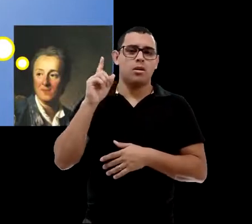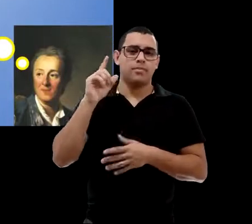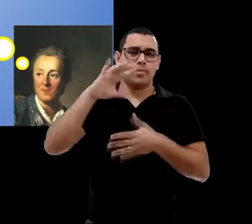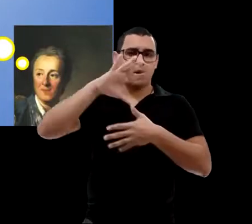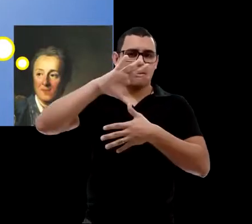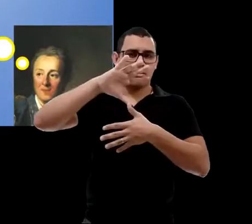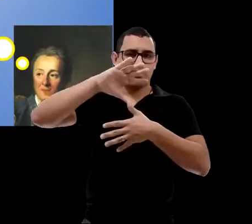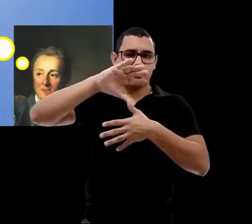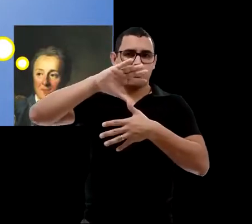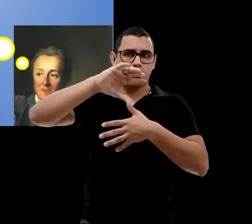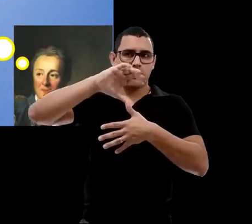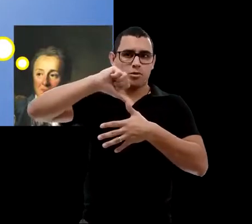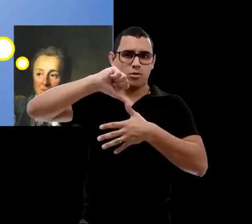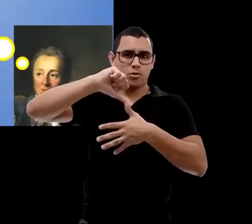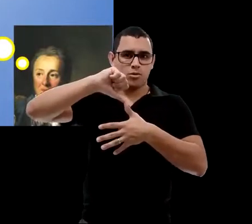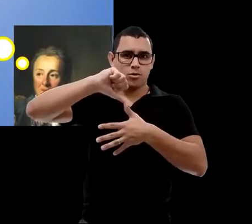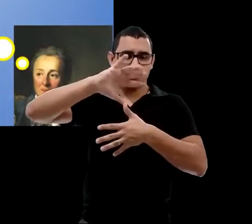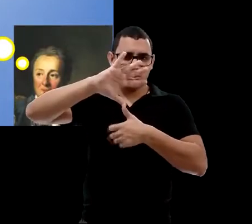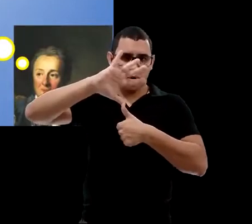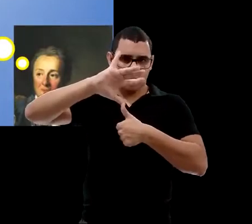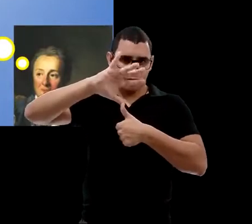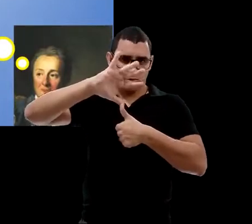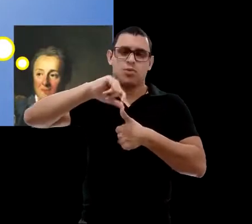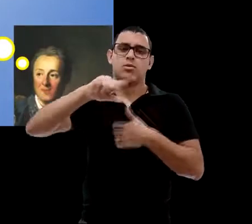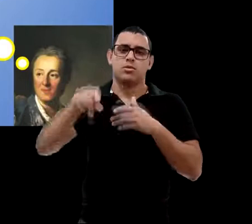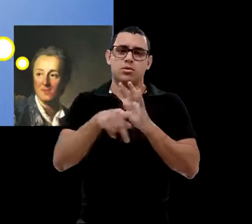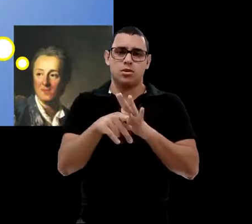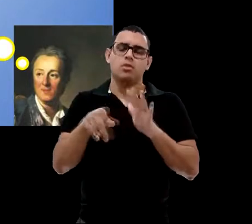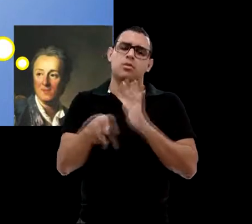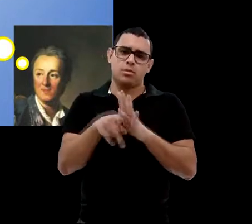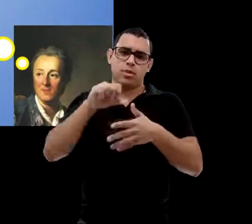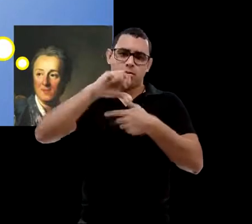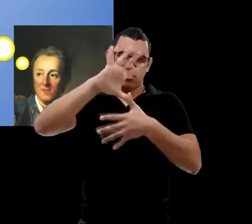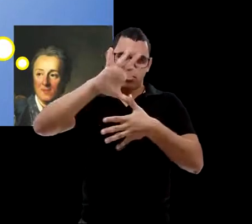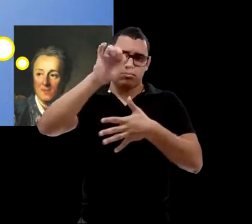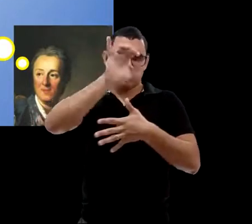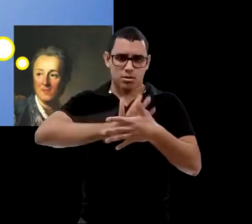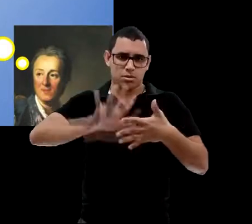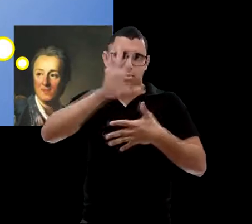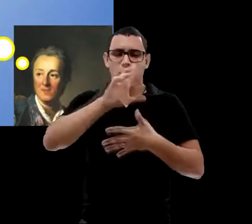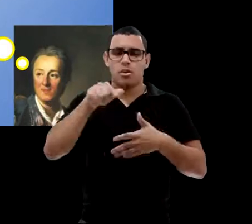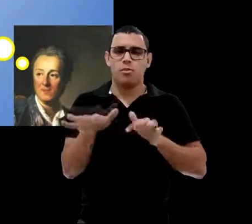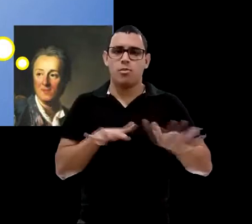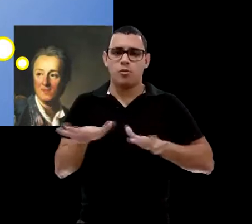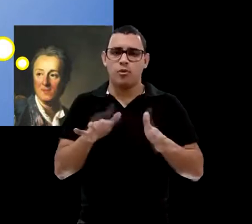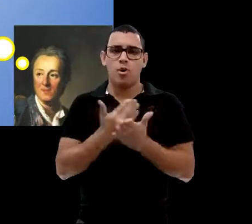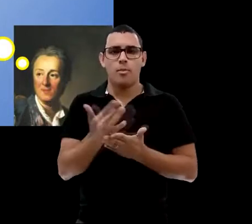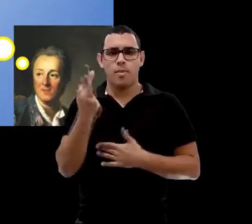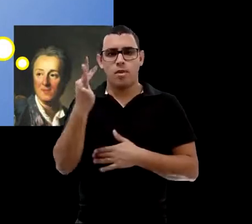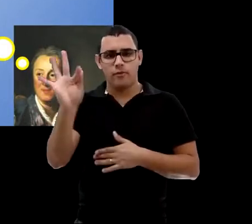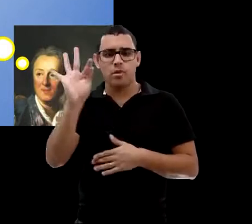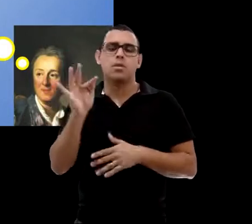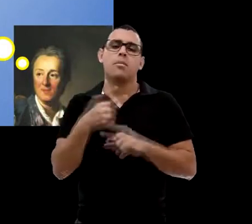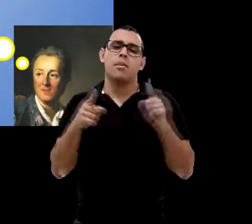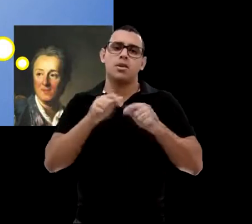do Norte, influenciando a Revolução Francesa e os movimentos de independência na América Latina, inclusive no Brasil. Então é um movimento que começa